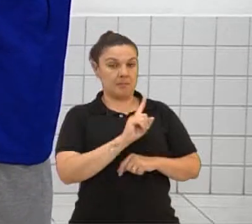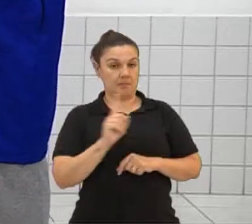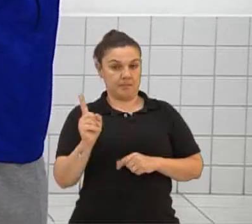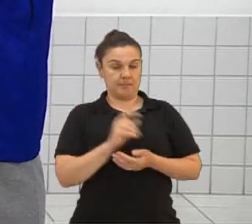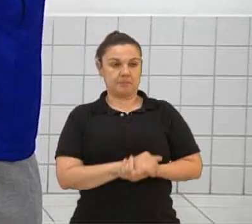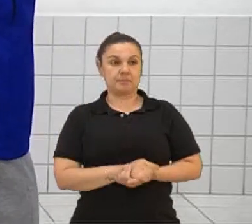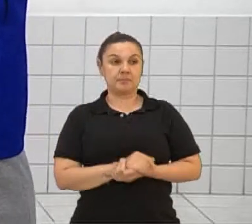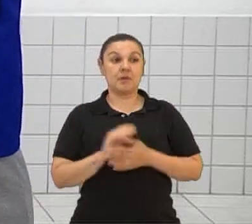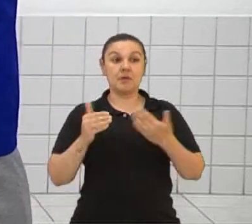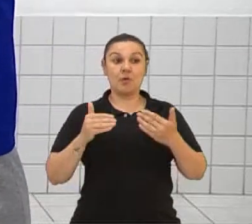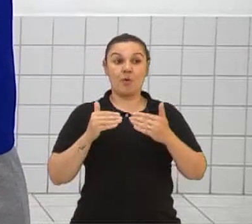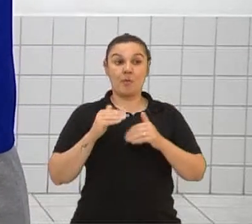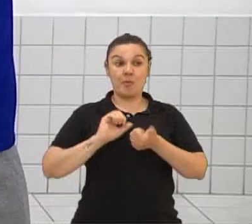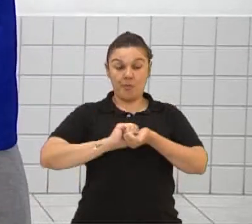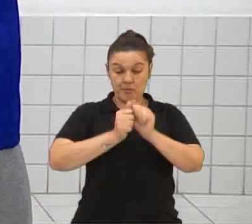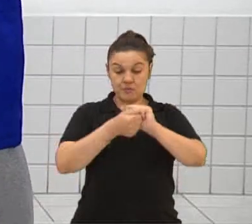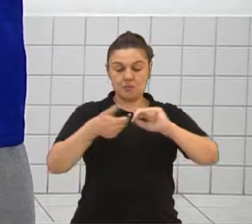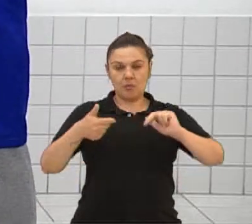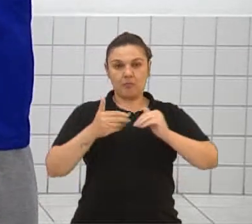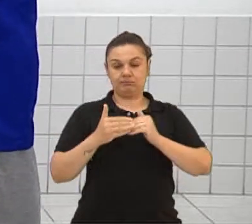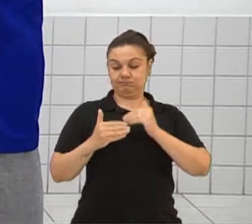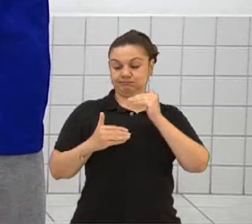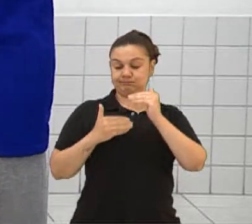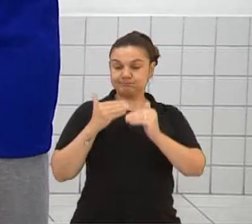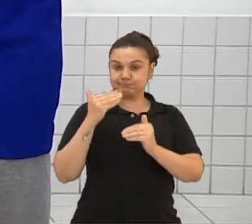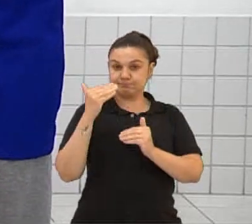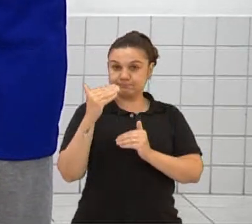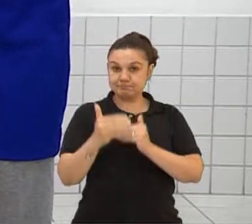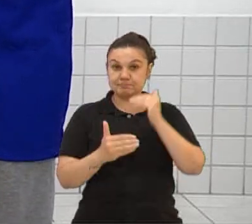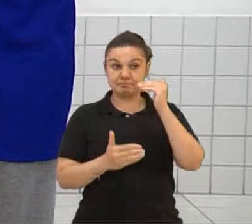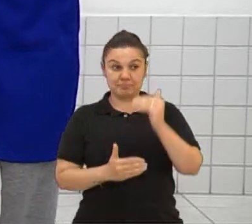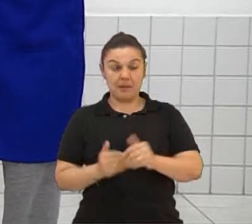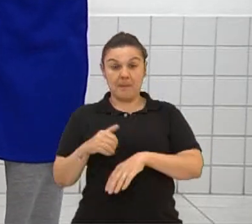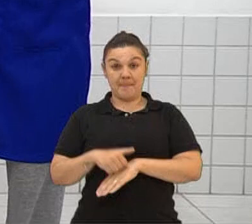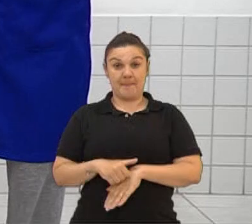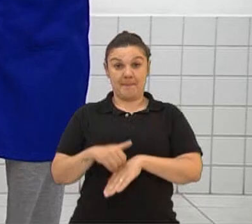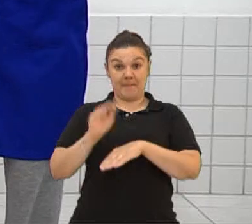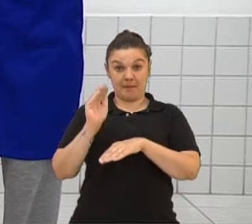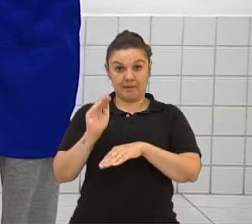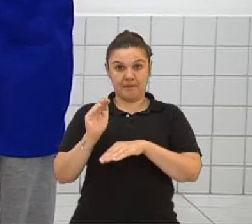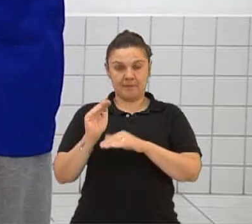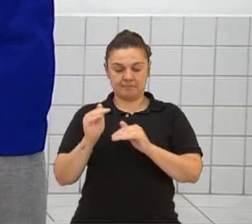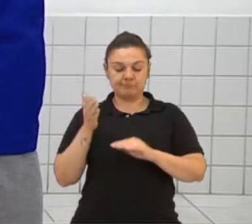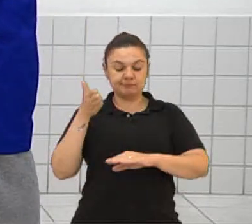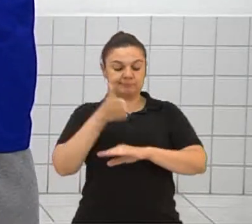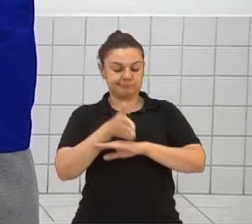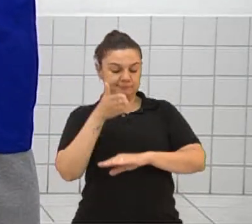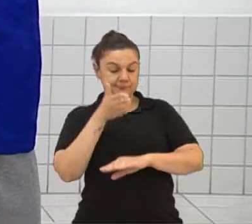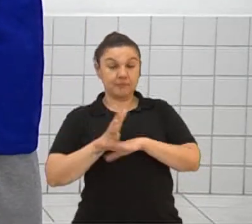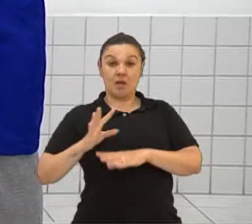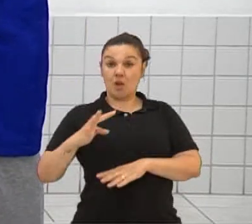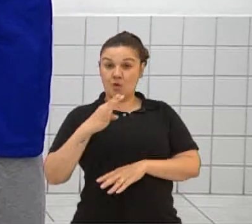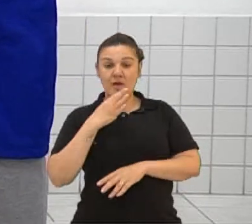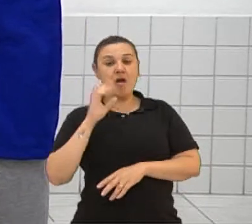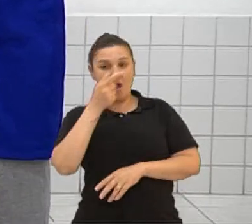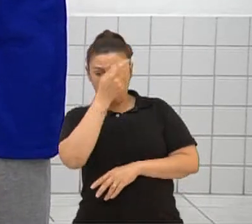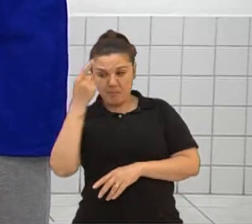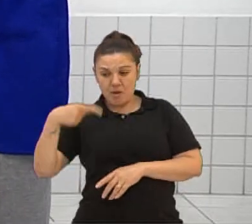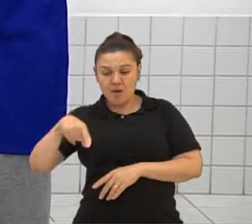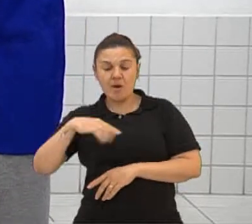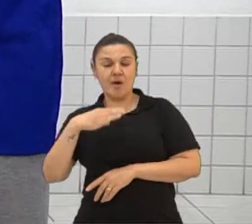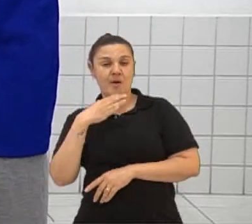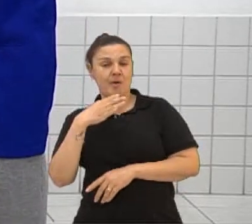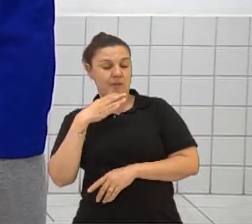Então, à medida que esse esporte ele foi se propagando, o esporte ele foi se tornando cada vez mais acessível e conhecido às